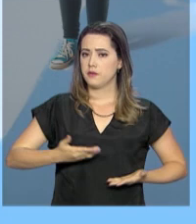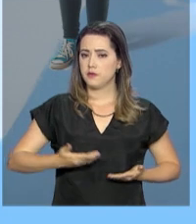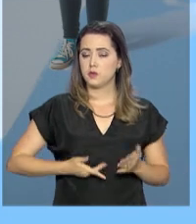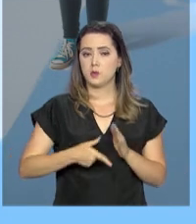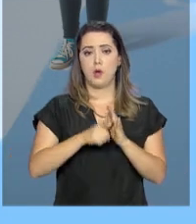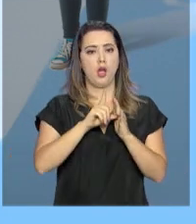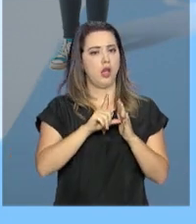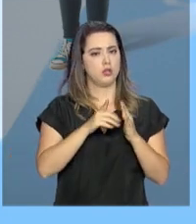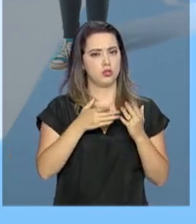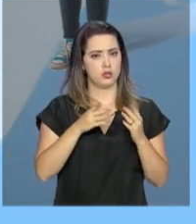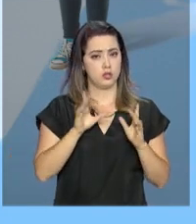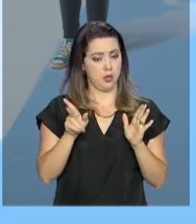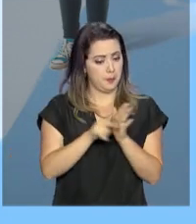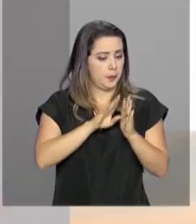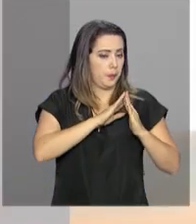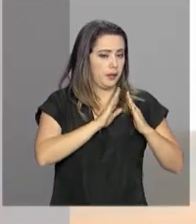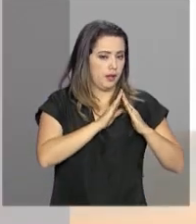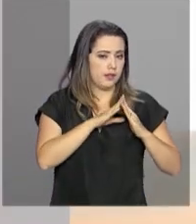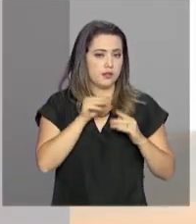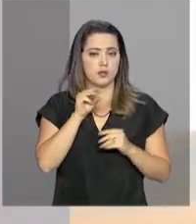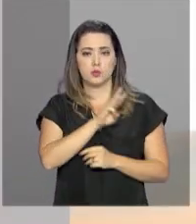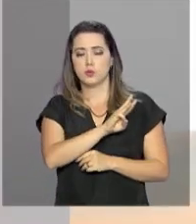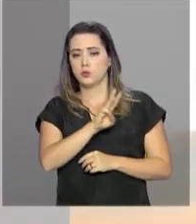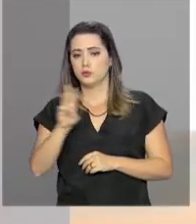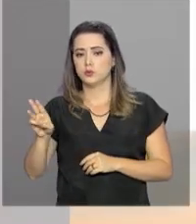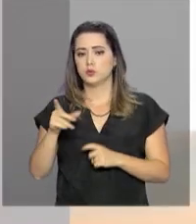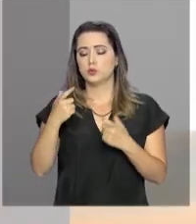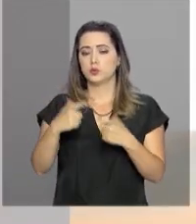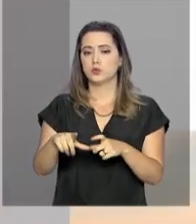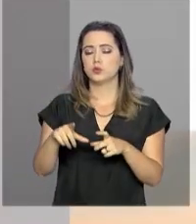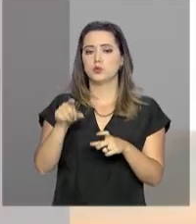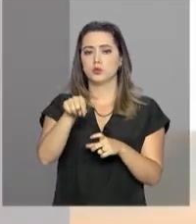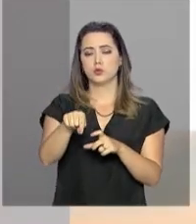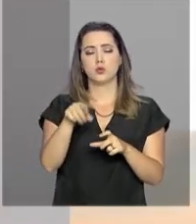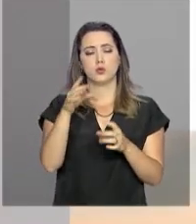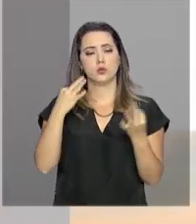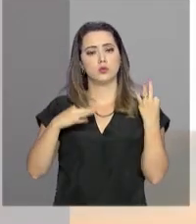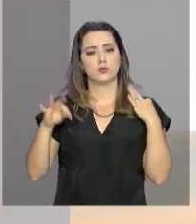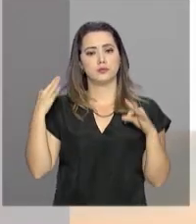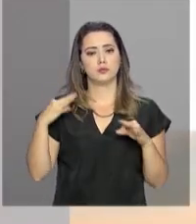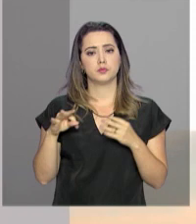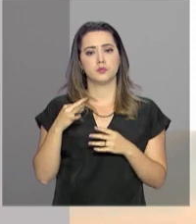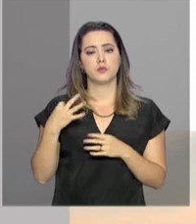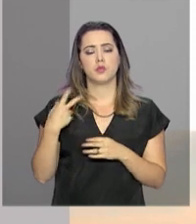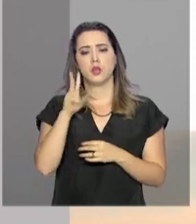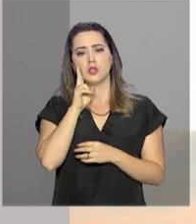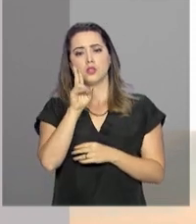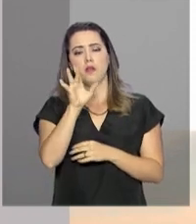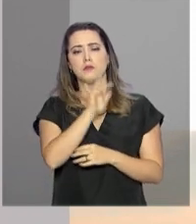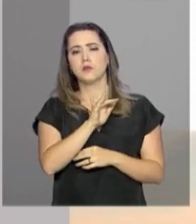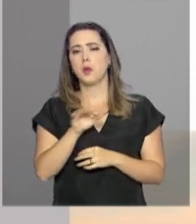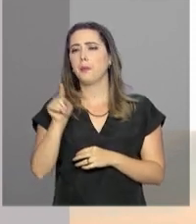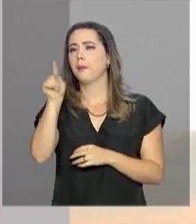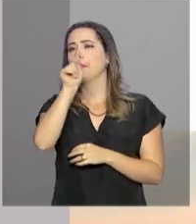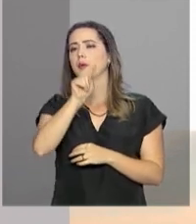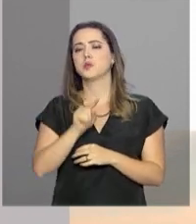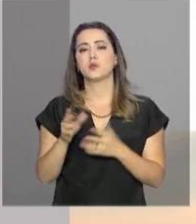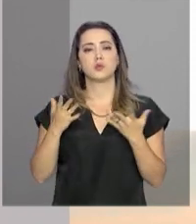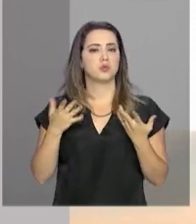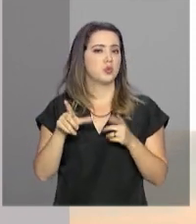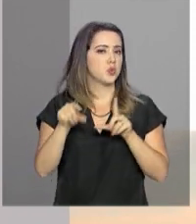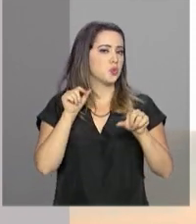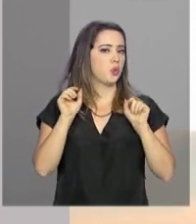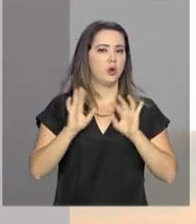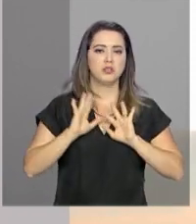basta visitar o site escolher a área destinada aos turistas e navegar clicando no mapa